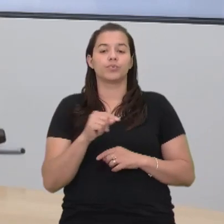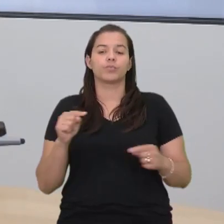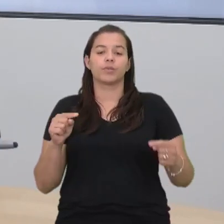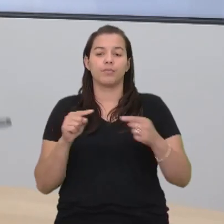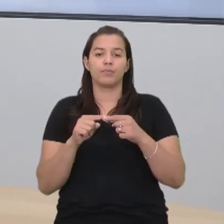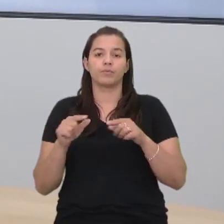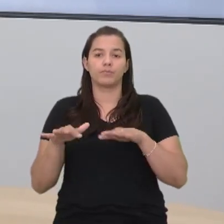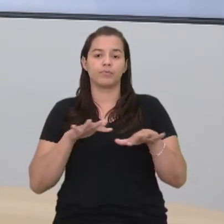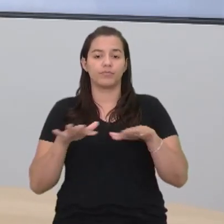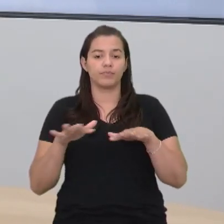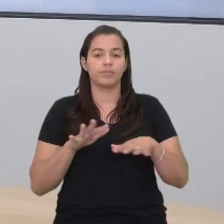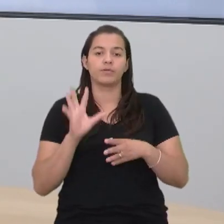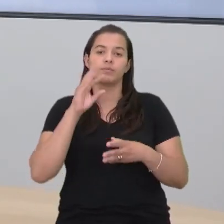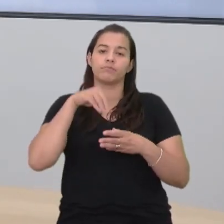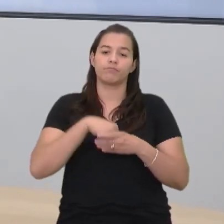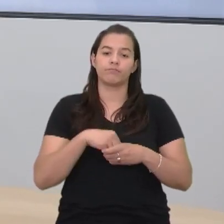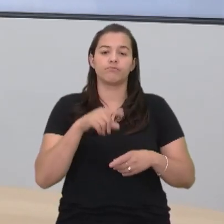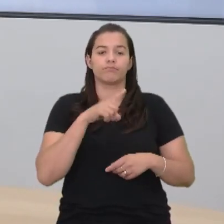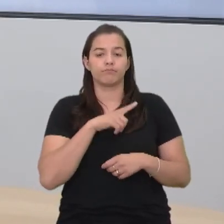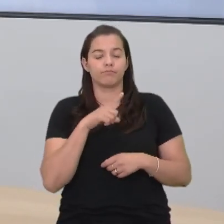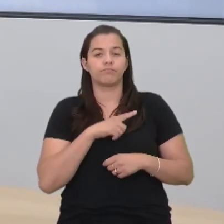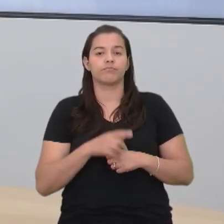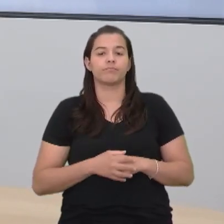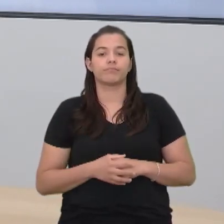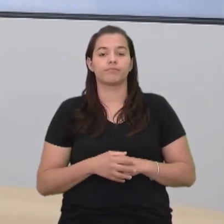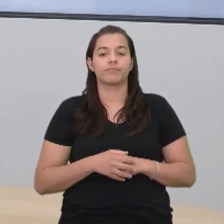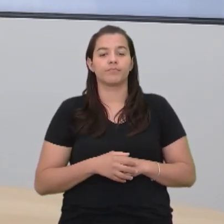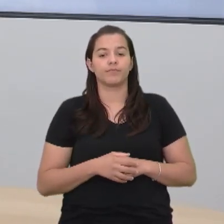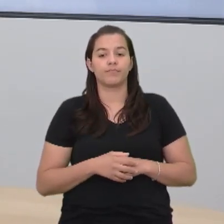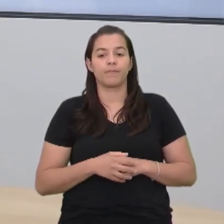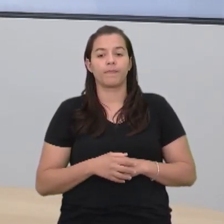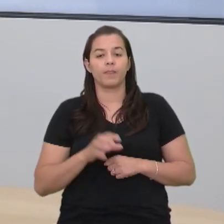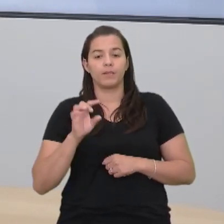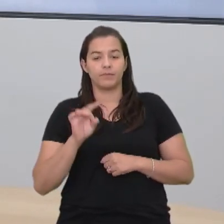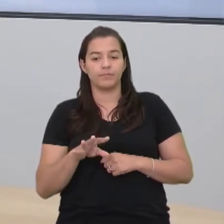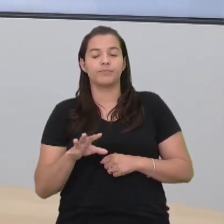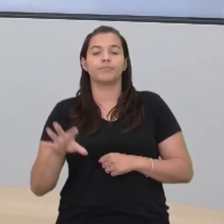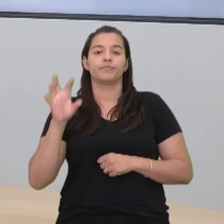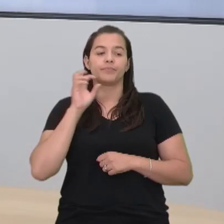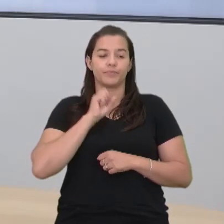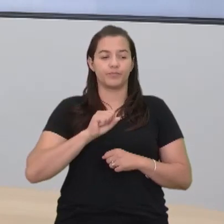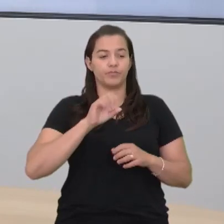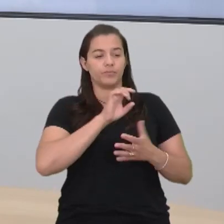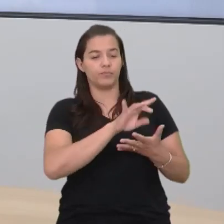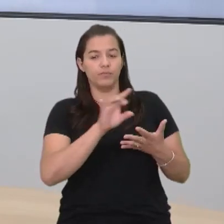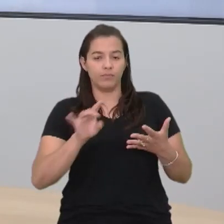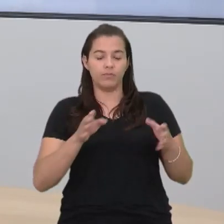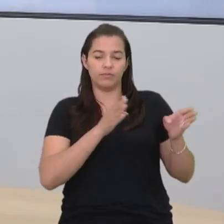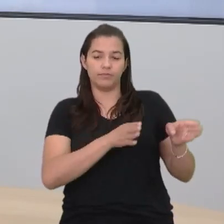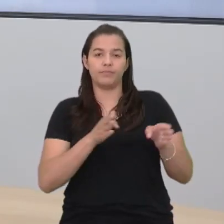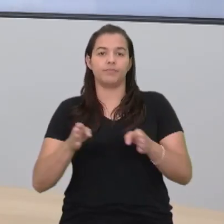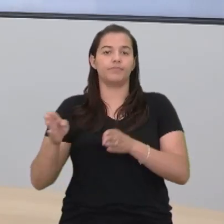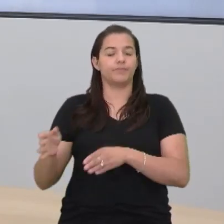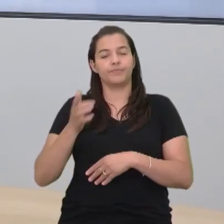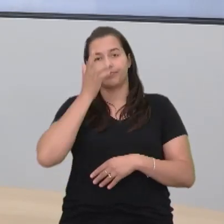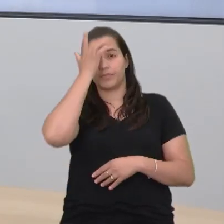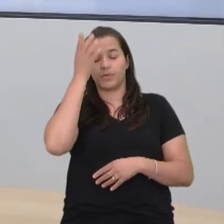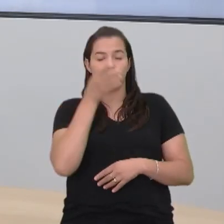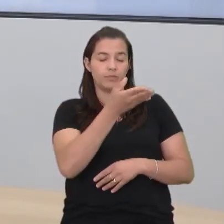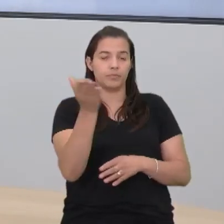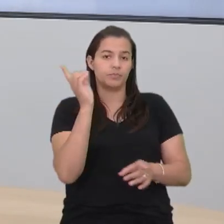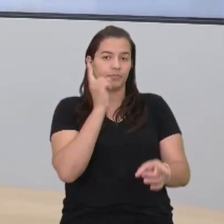dentro de movimento. Tudo que tem aparência tem a ver com aparência. Está lá na aparência. Som está dentro do som. Ele foi organizado para ficar mais fácil para você